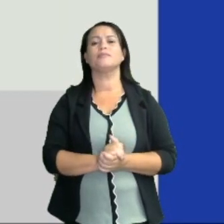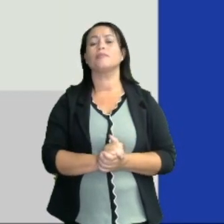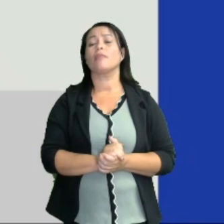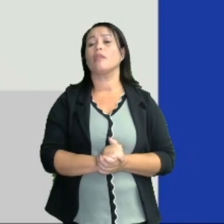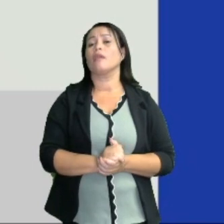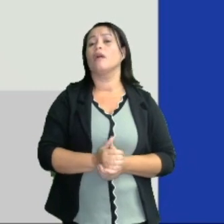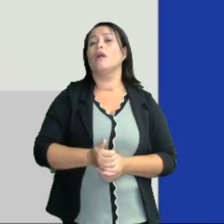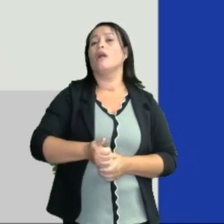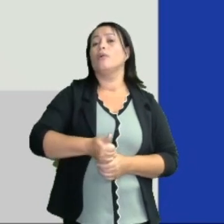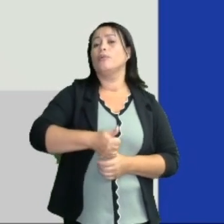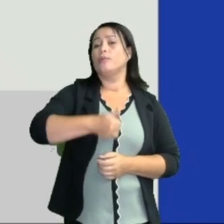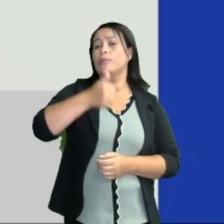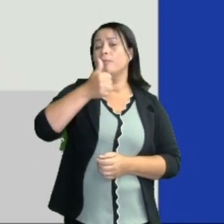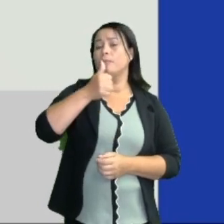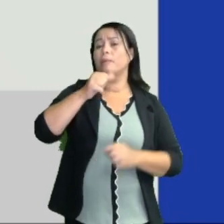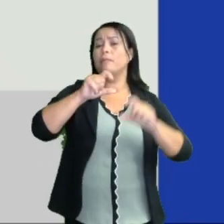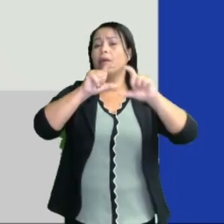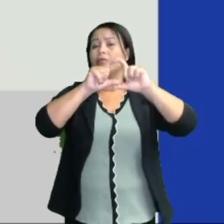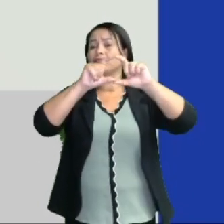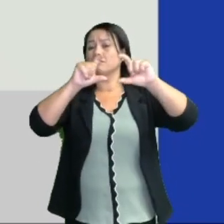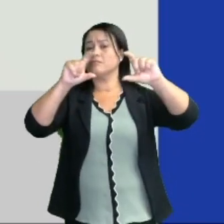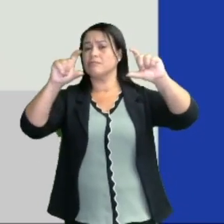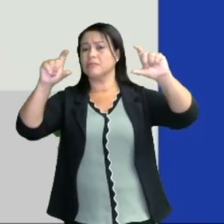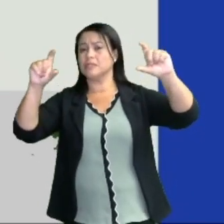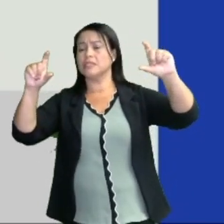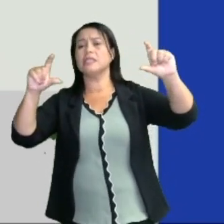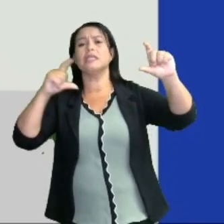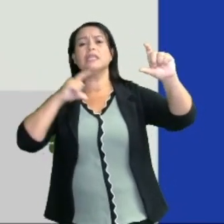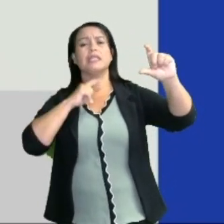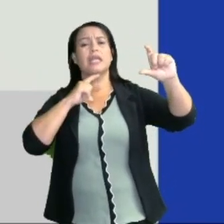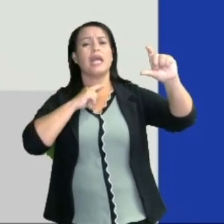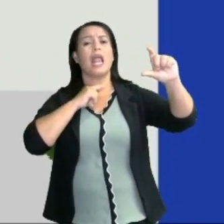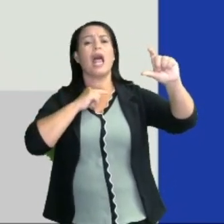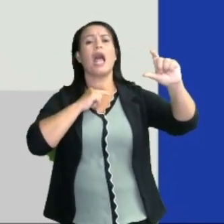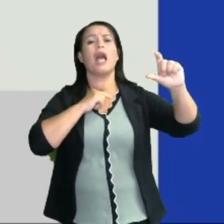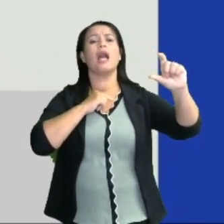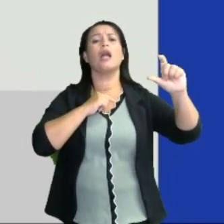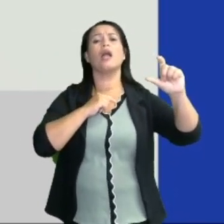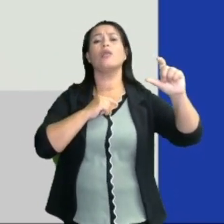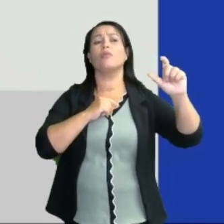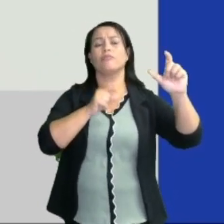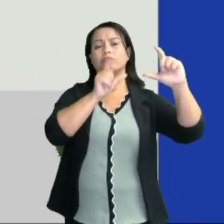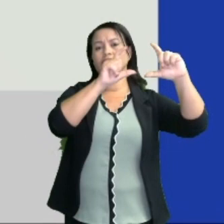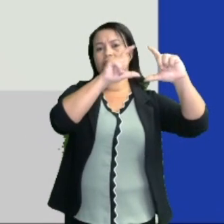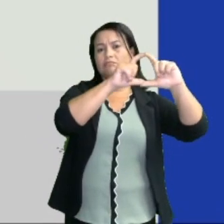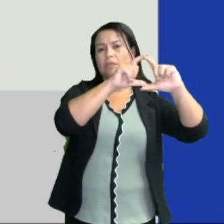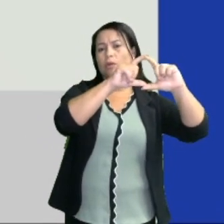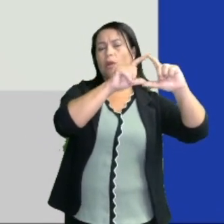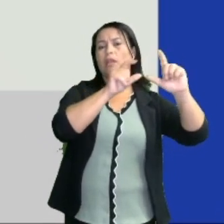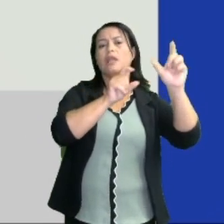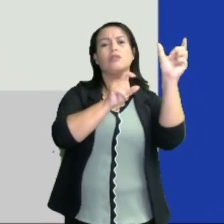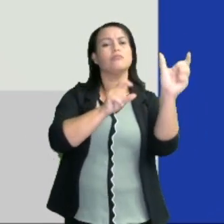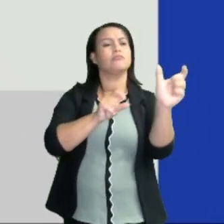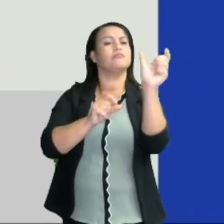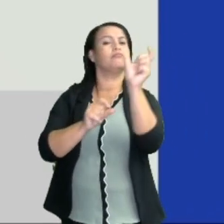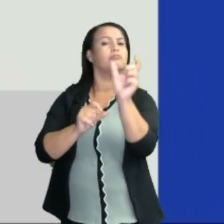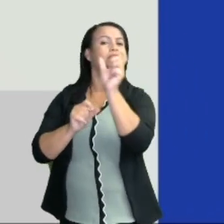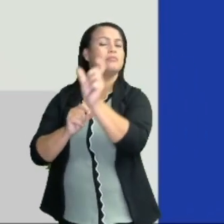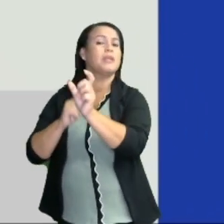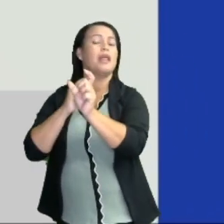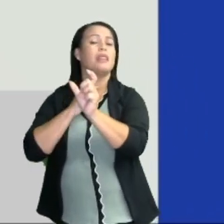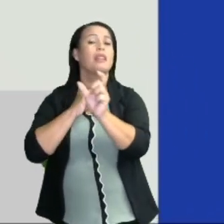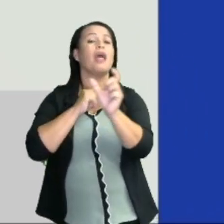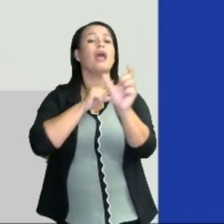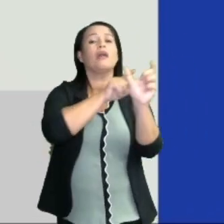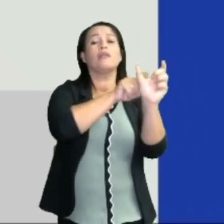no primeiro quadradinho da tirinha, ela está lá naquele primeiro quadradinho e tem um sentido lá naquele no quadradinho e no